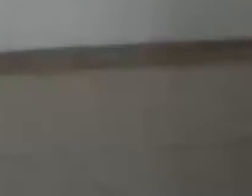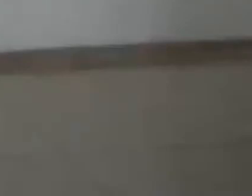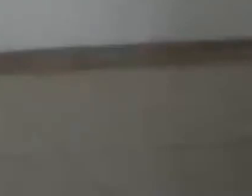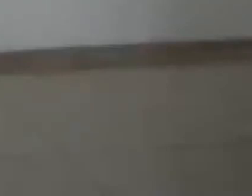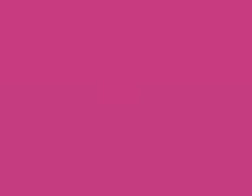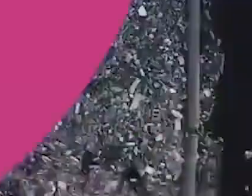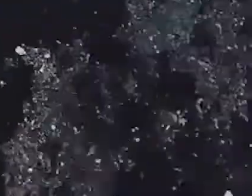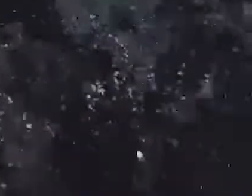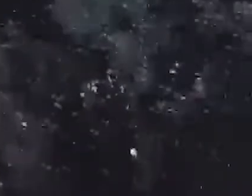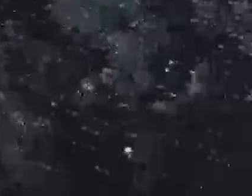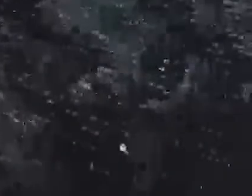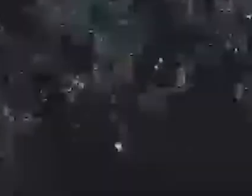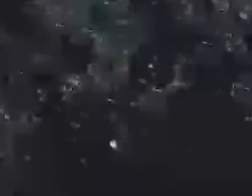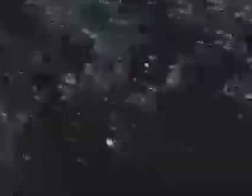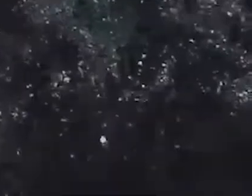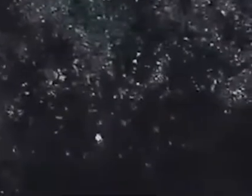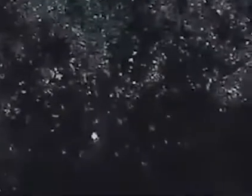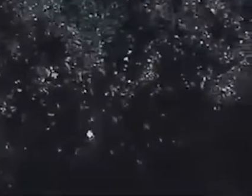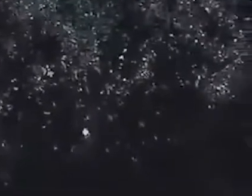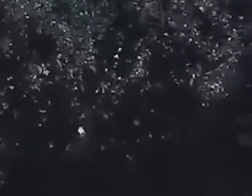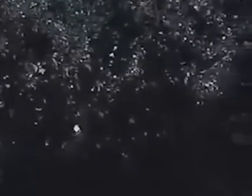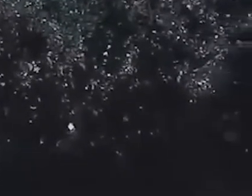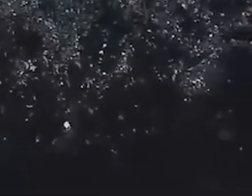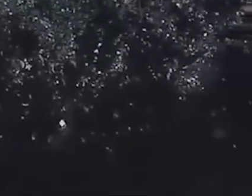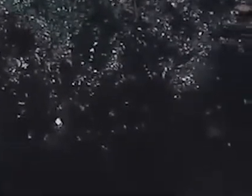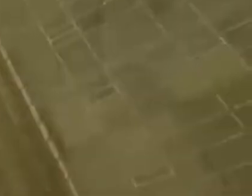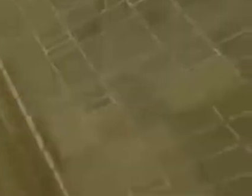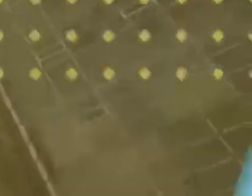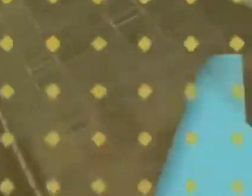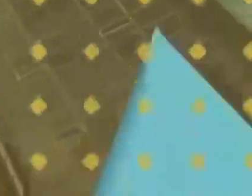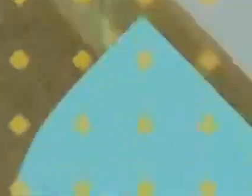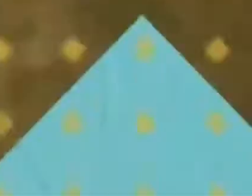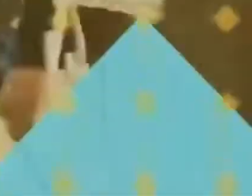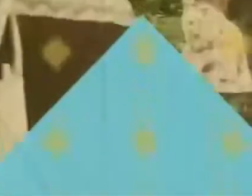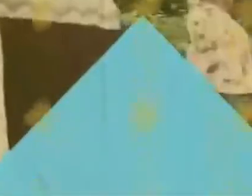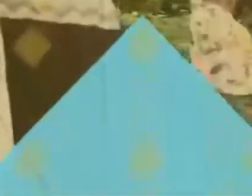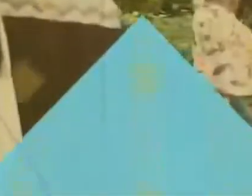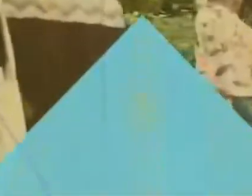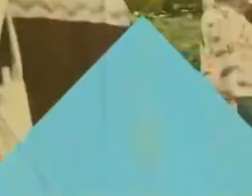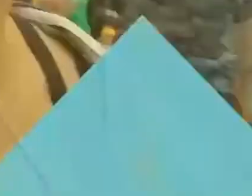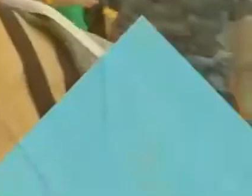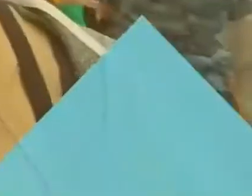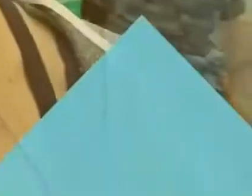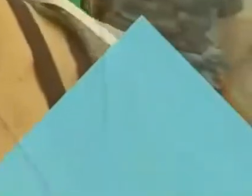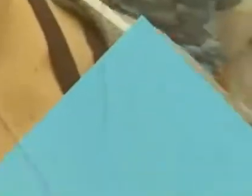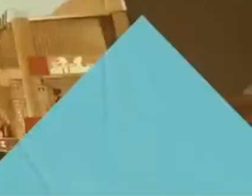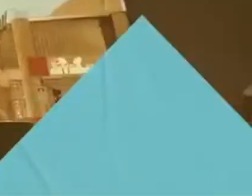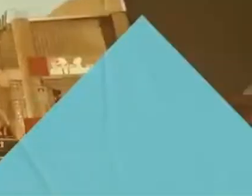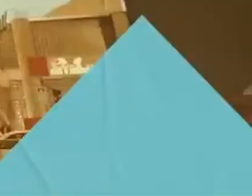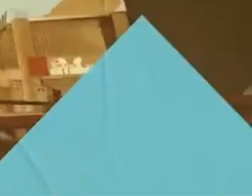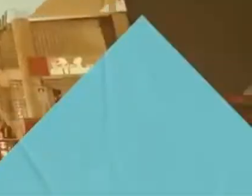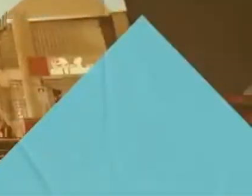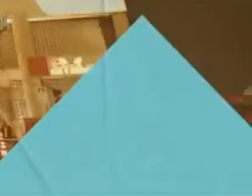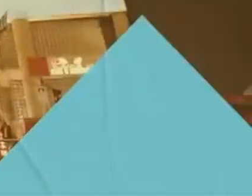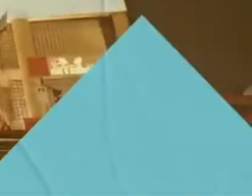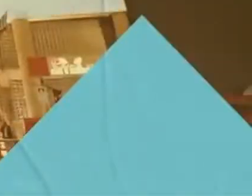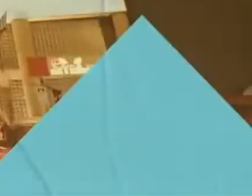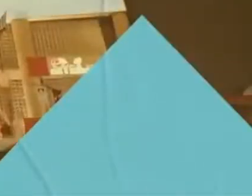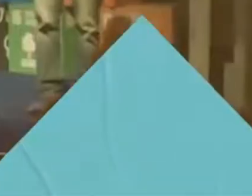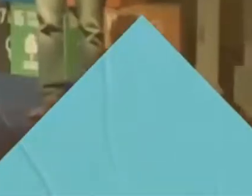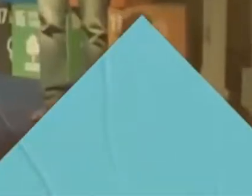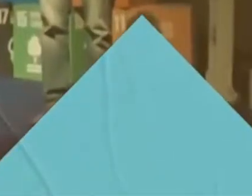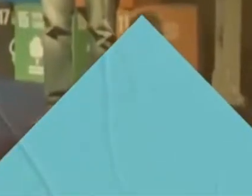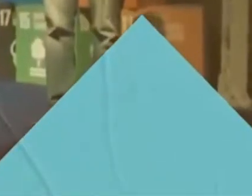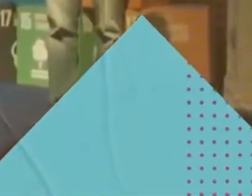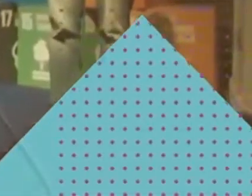maneira criativa e inovadora. São diversas atrações ao longo de um mês, em um formato seguro, para debater questões cada vez mais urgentes sobre